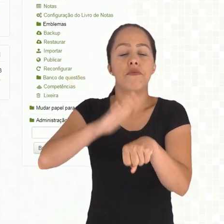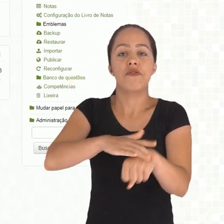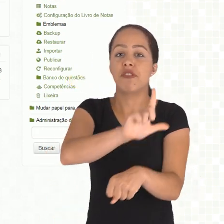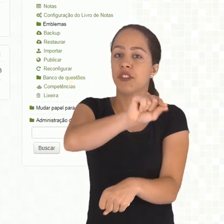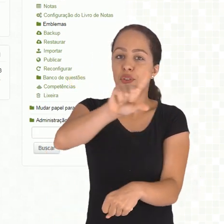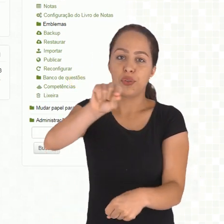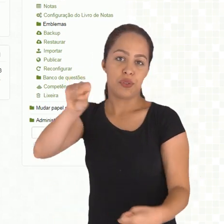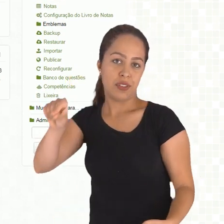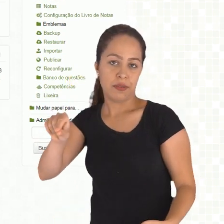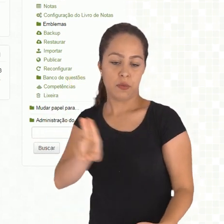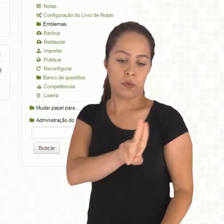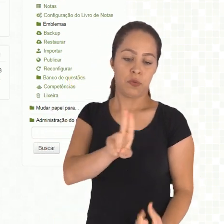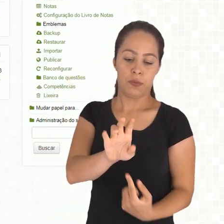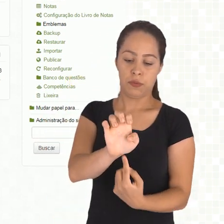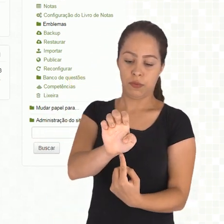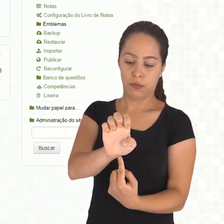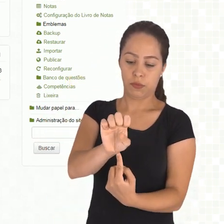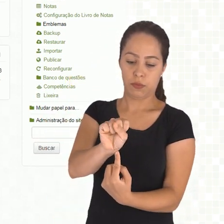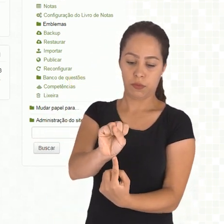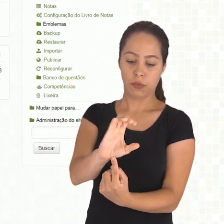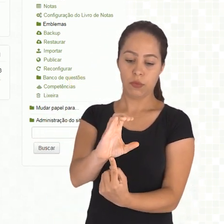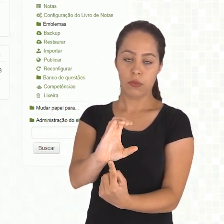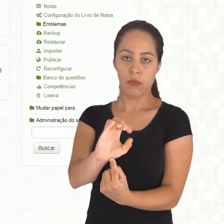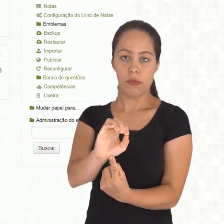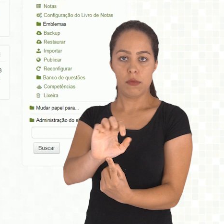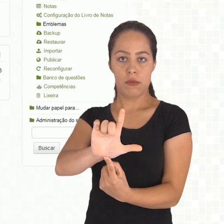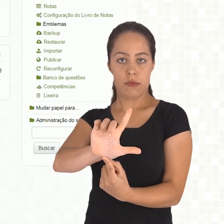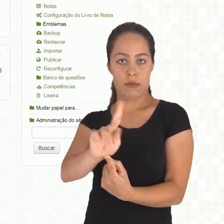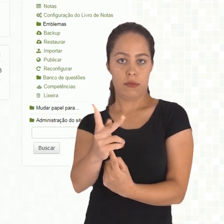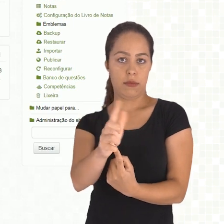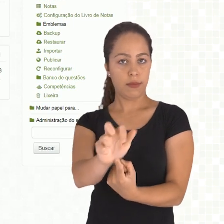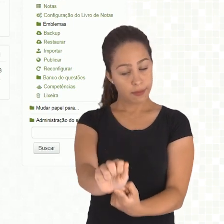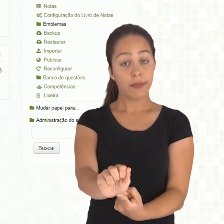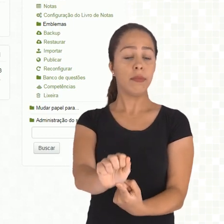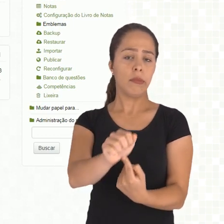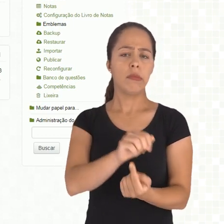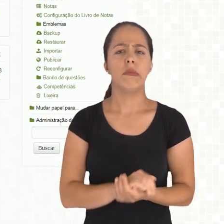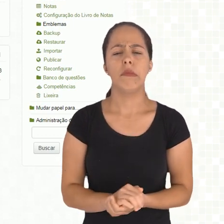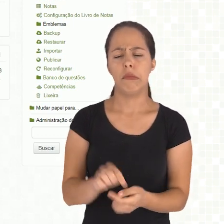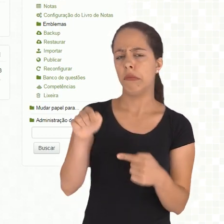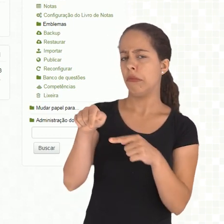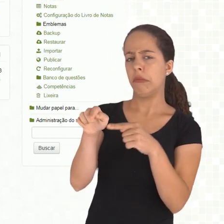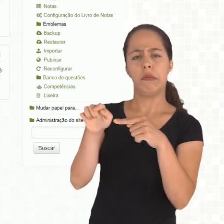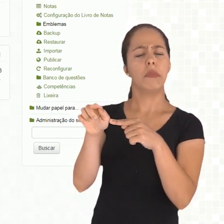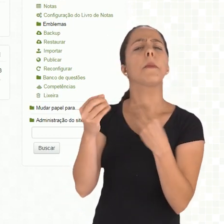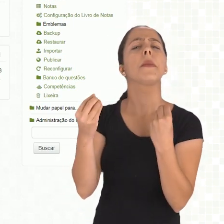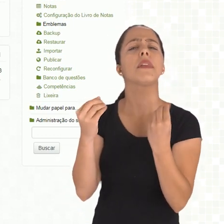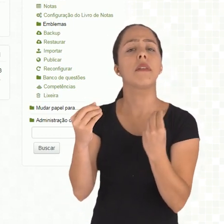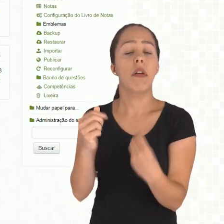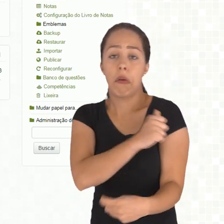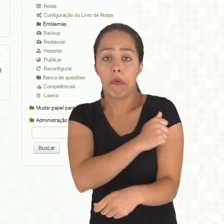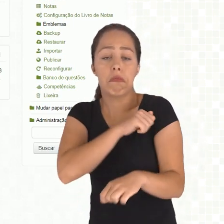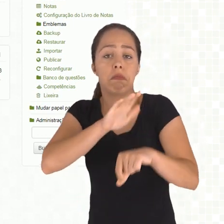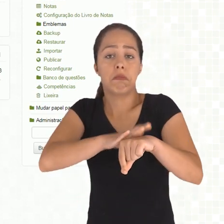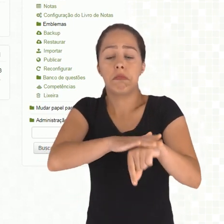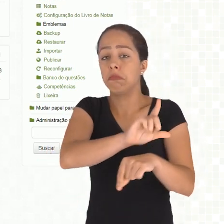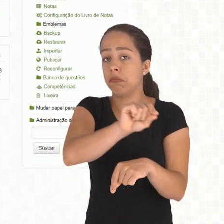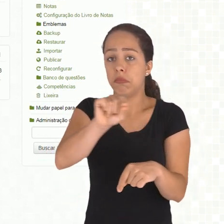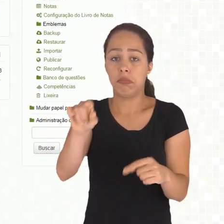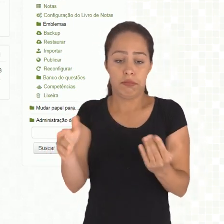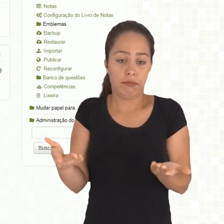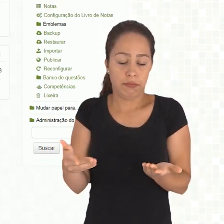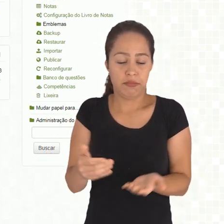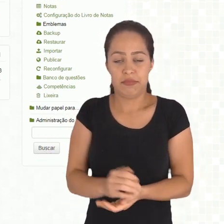moodle ao i que é um um local de texto colaborativo hipertexto na verdade nem com